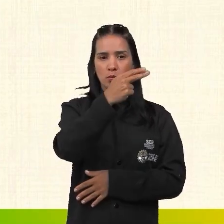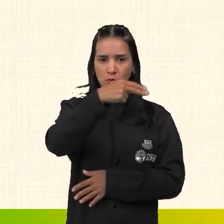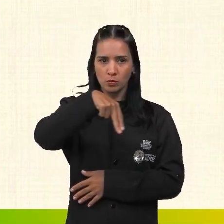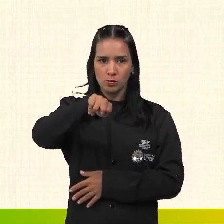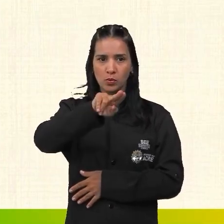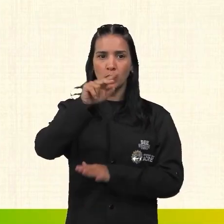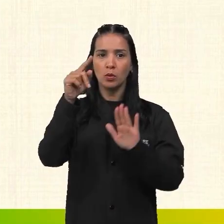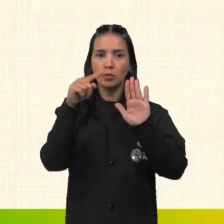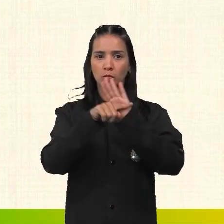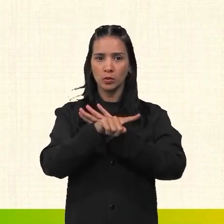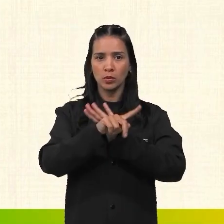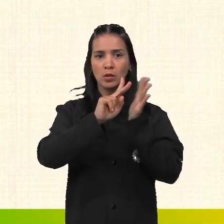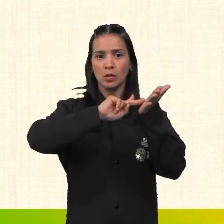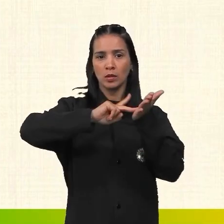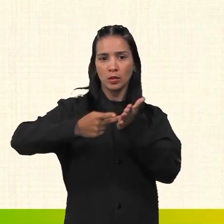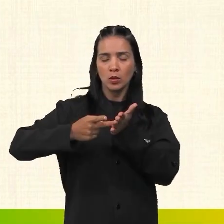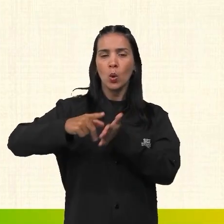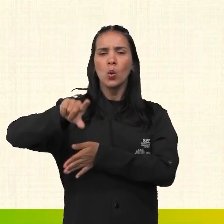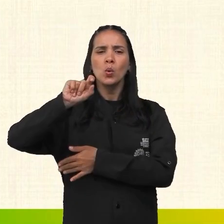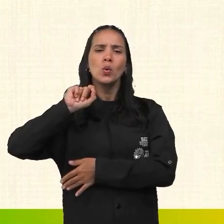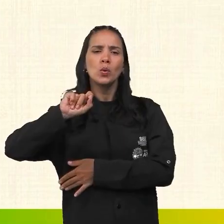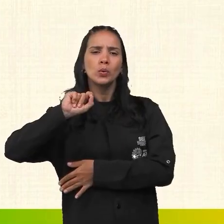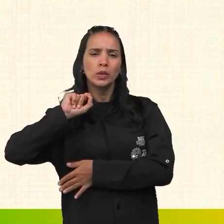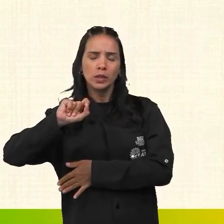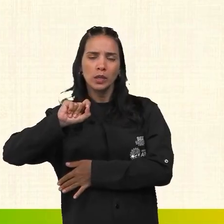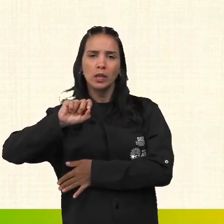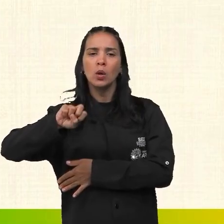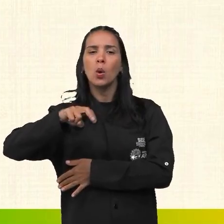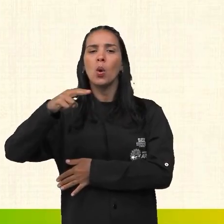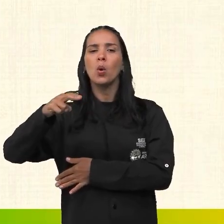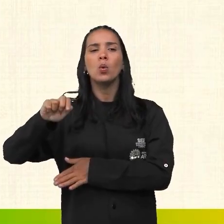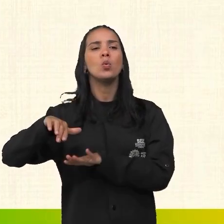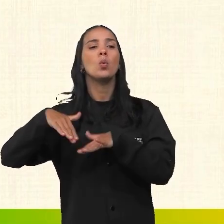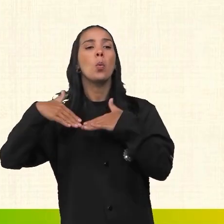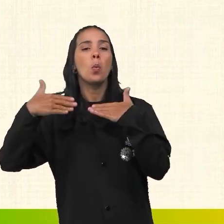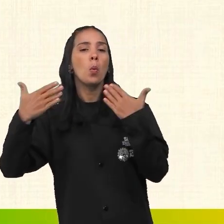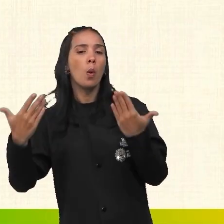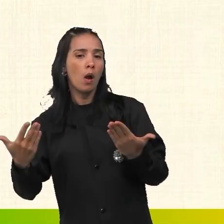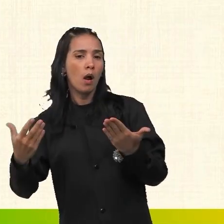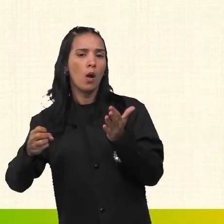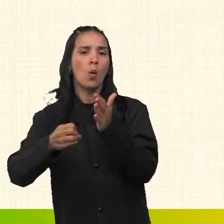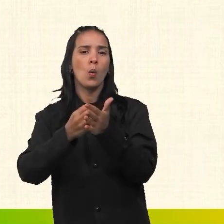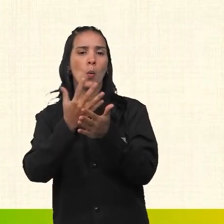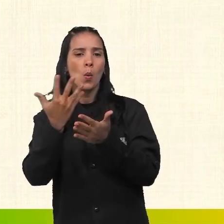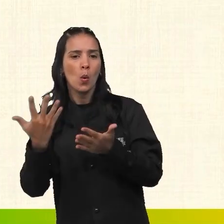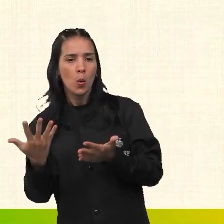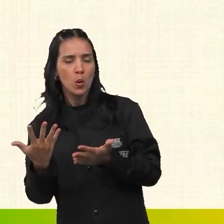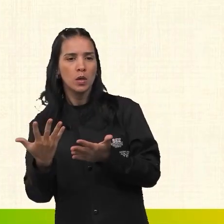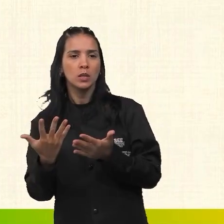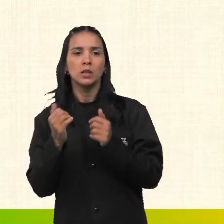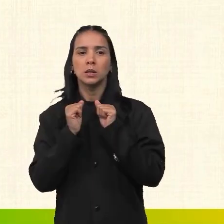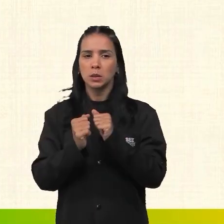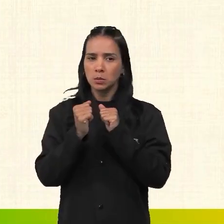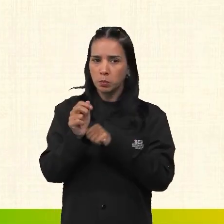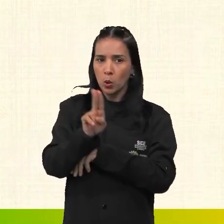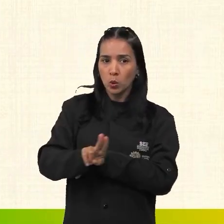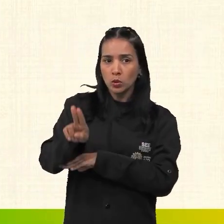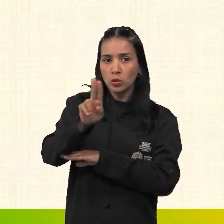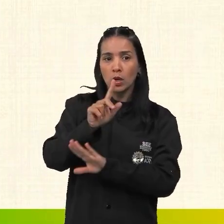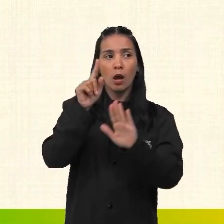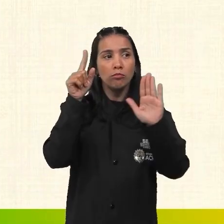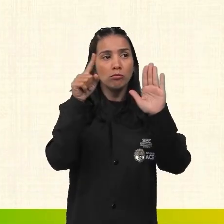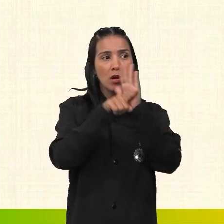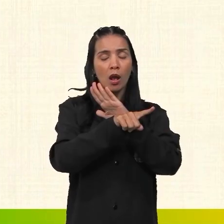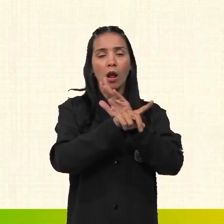em inglês que se traduz por o que, ou qual, ou quais. em português. É usado para fazer perguntas